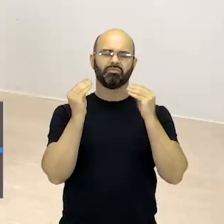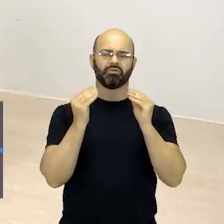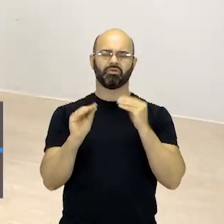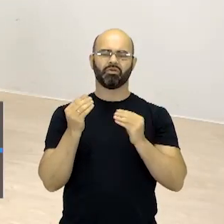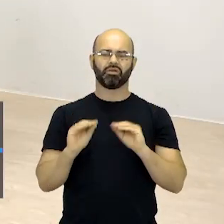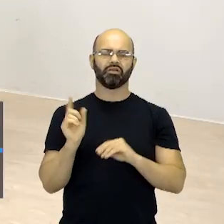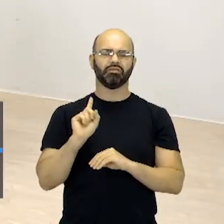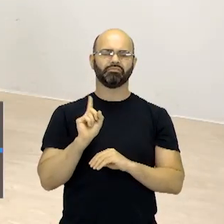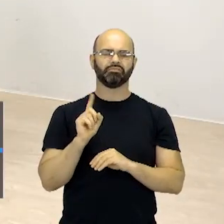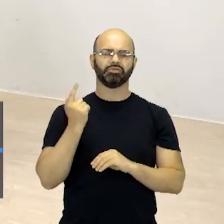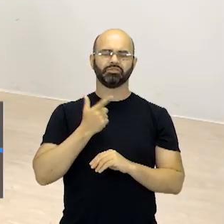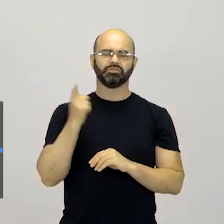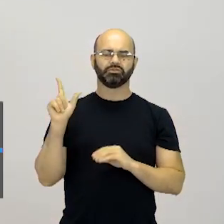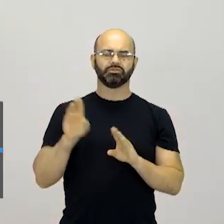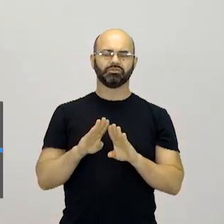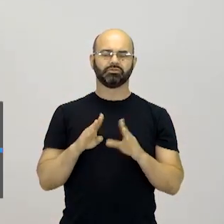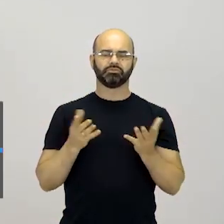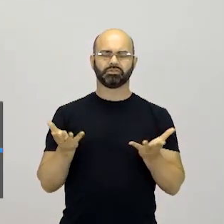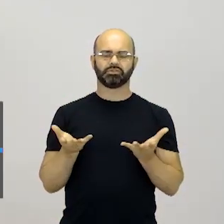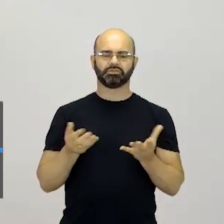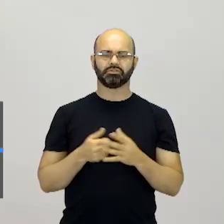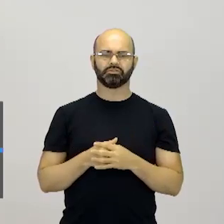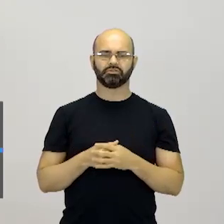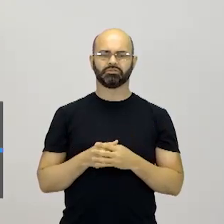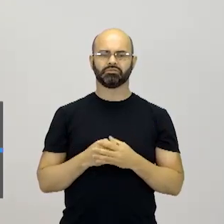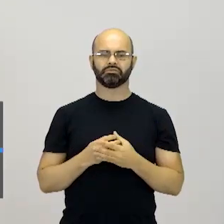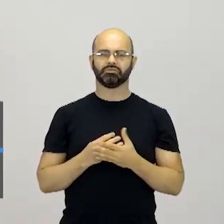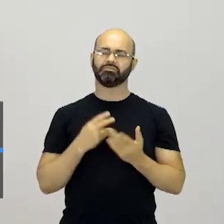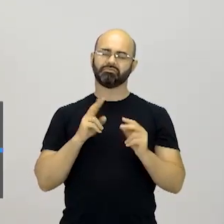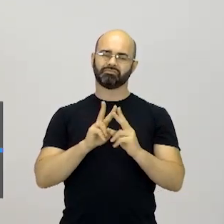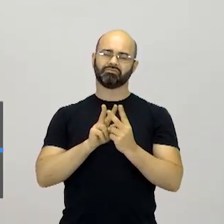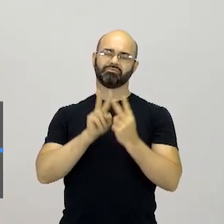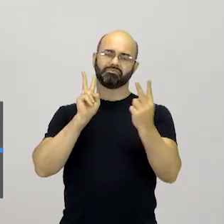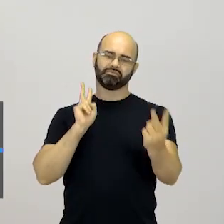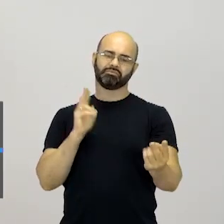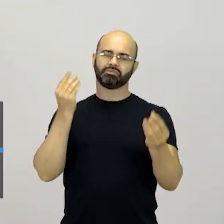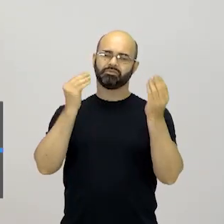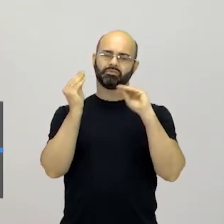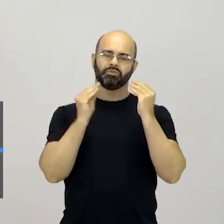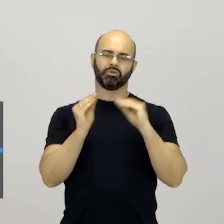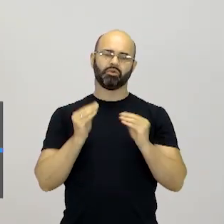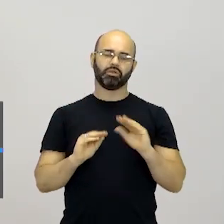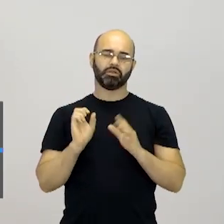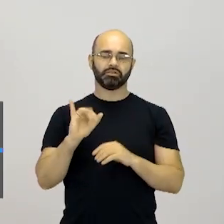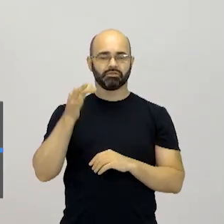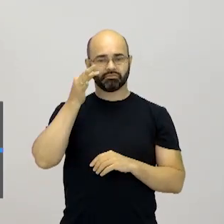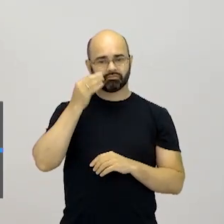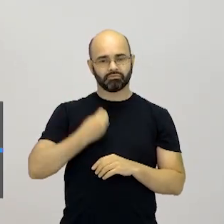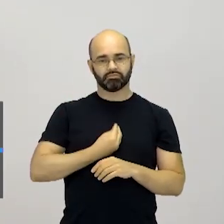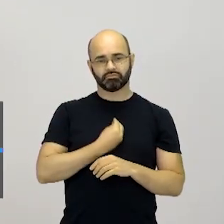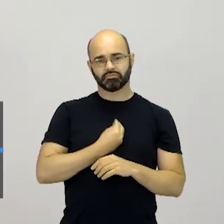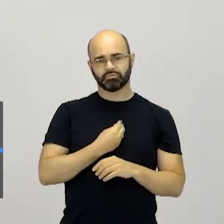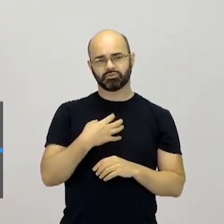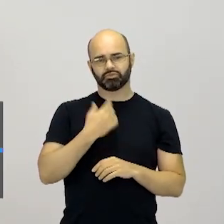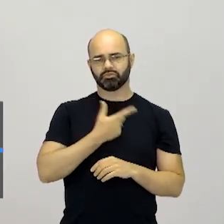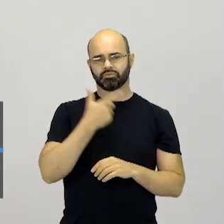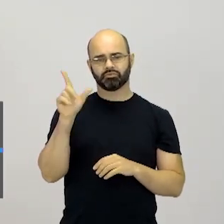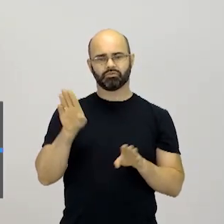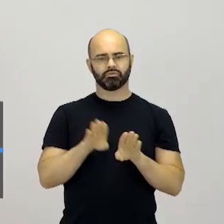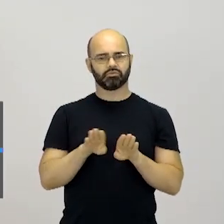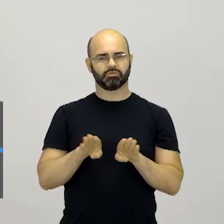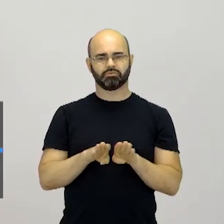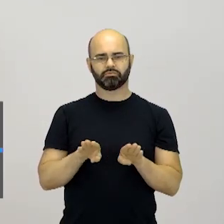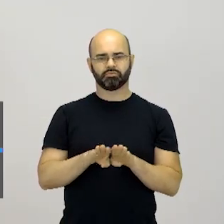né? Então, tem alguns... em tempos de que está um pouco à distância, às vezes o blog funciona, mas se tiver presencial, tem diversas formas, né? Pode